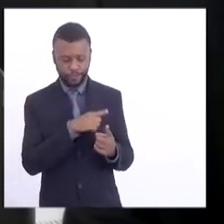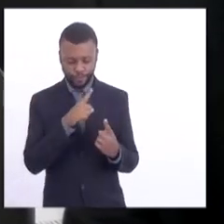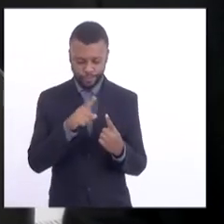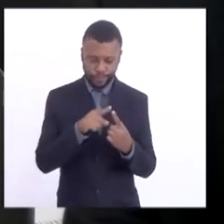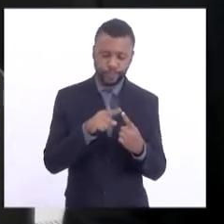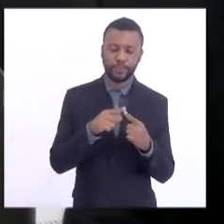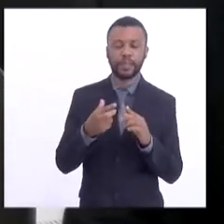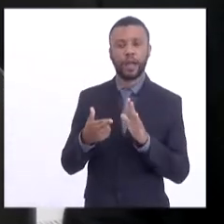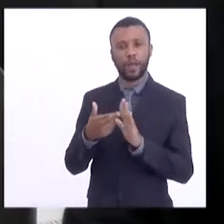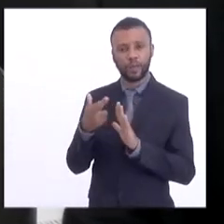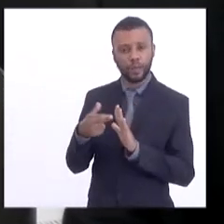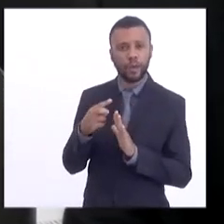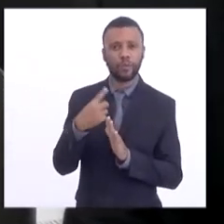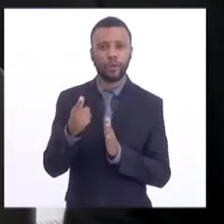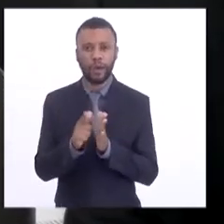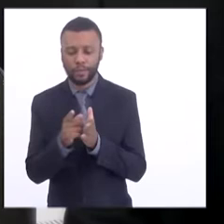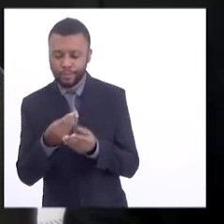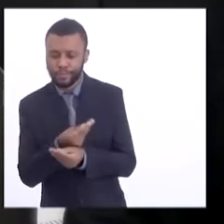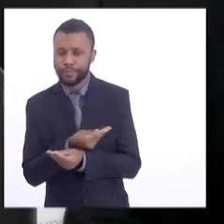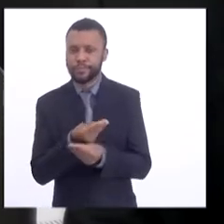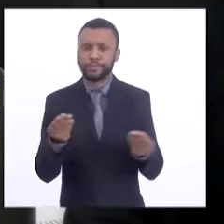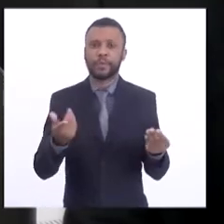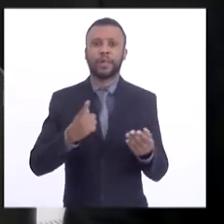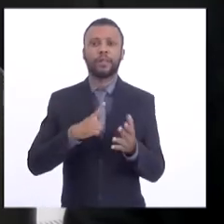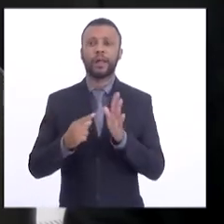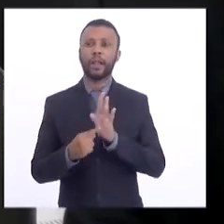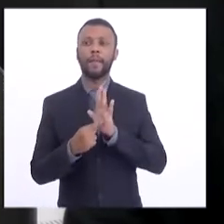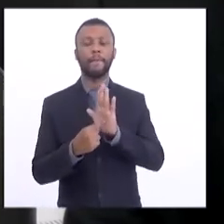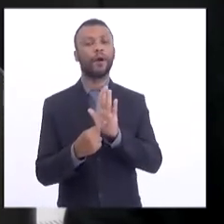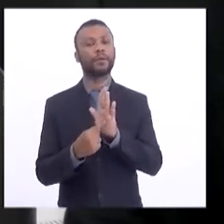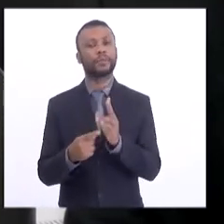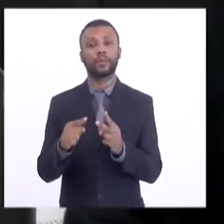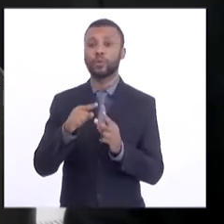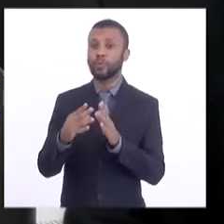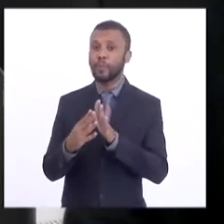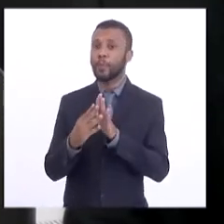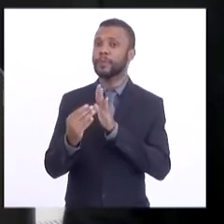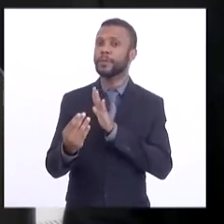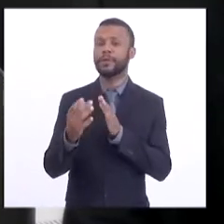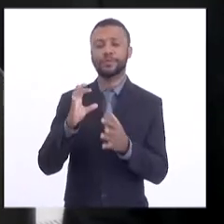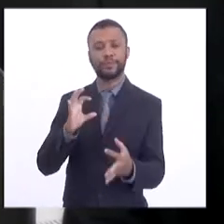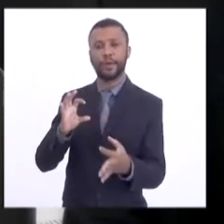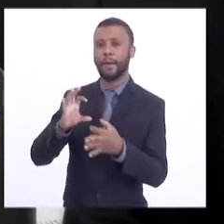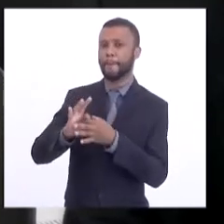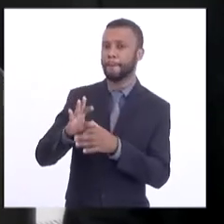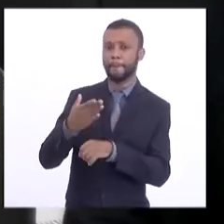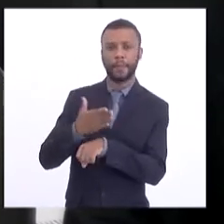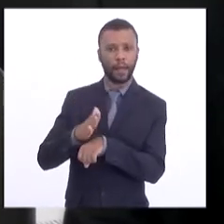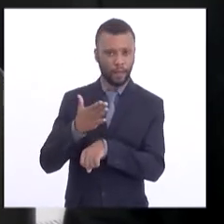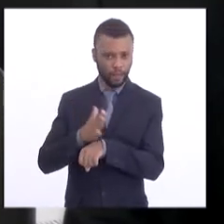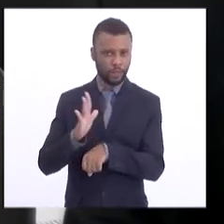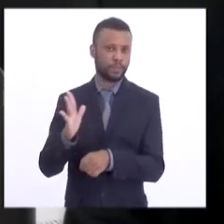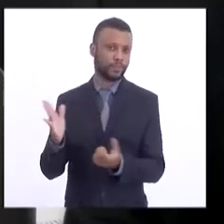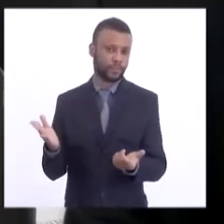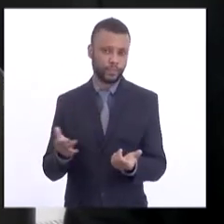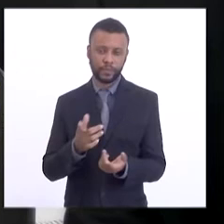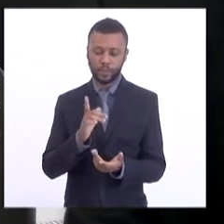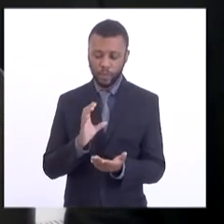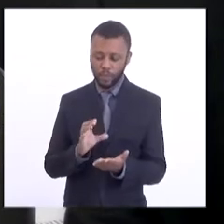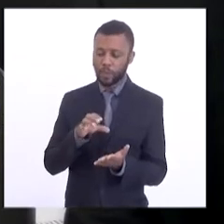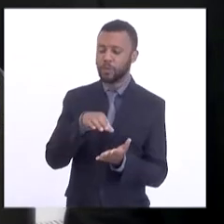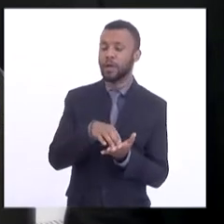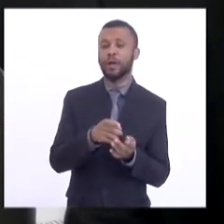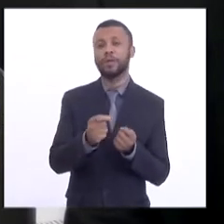e distribuímos ela traz dois modelos de aplicação um de aplicação pelas unidades